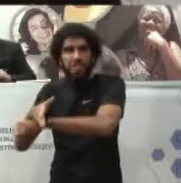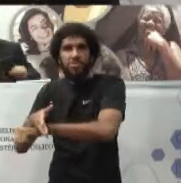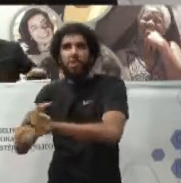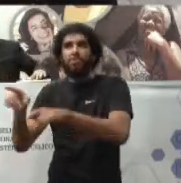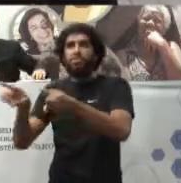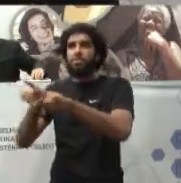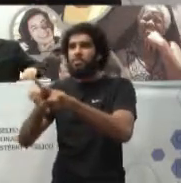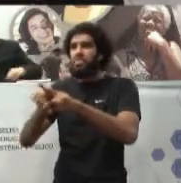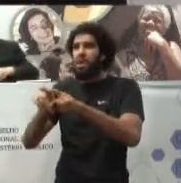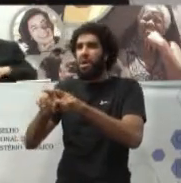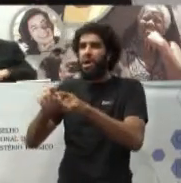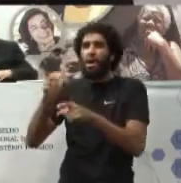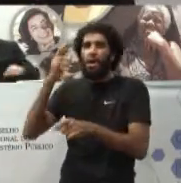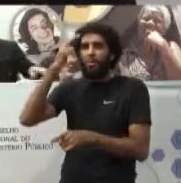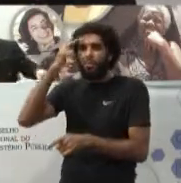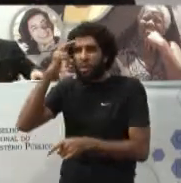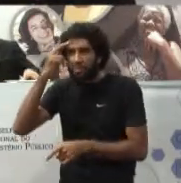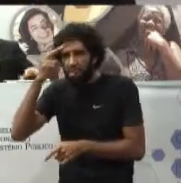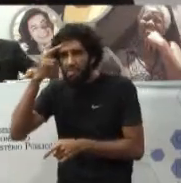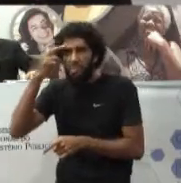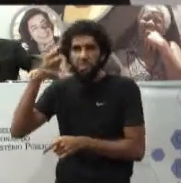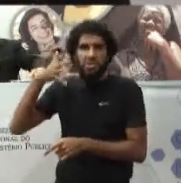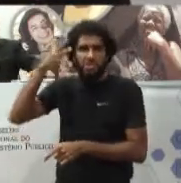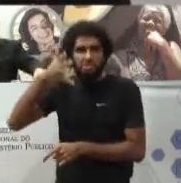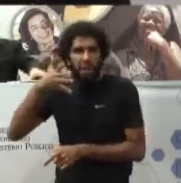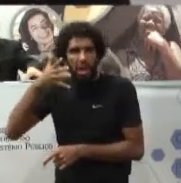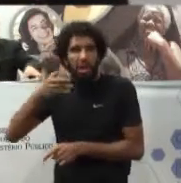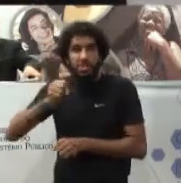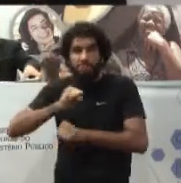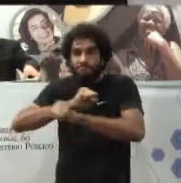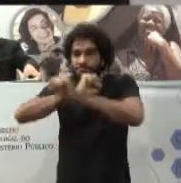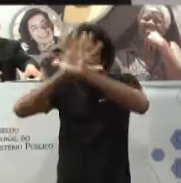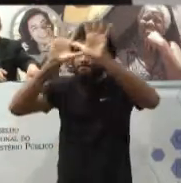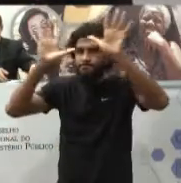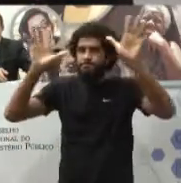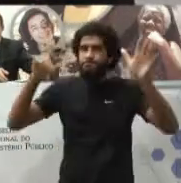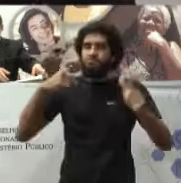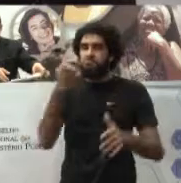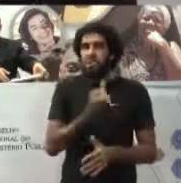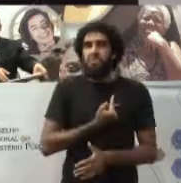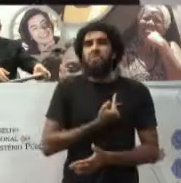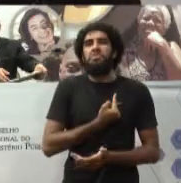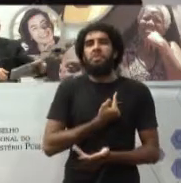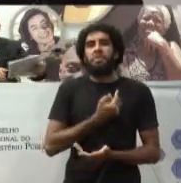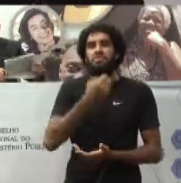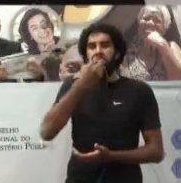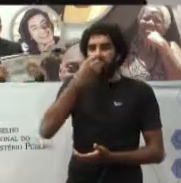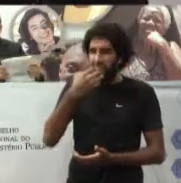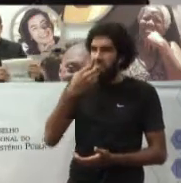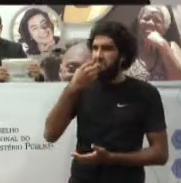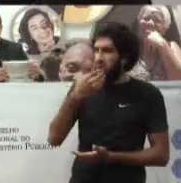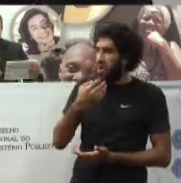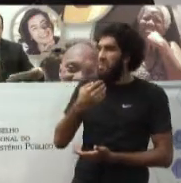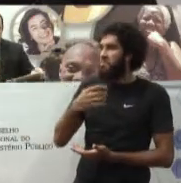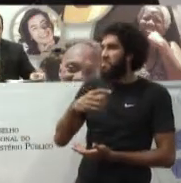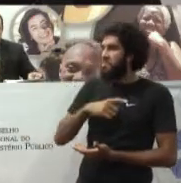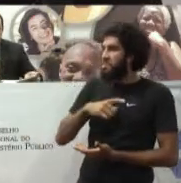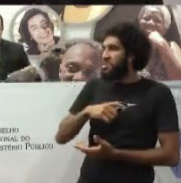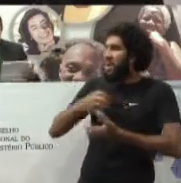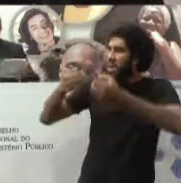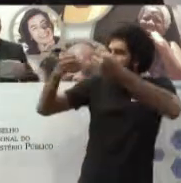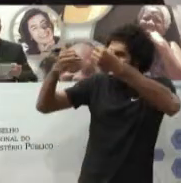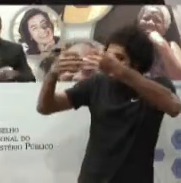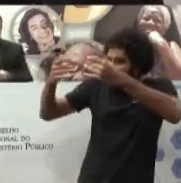exposições muito esclarecedoras todas com muito brilho e que